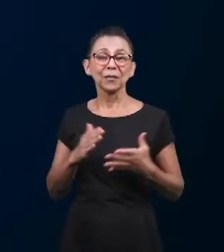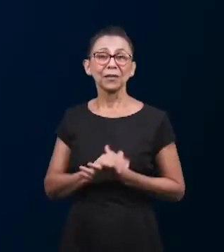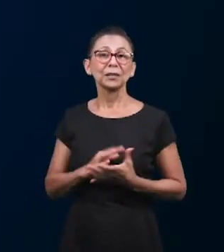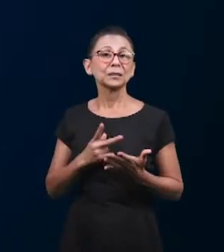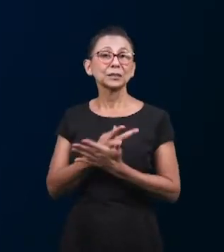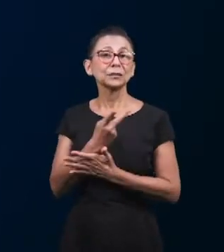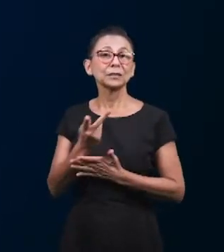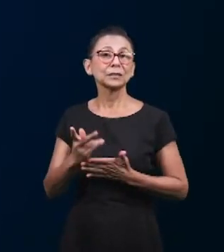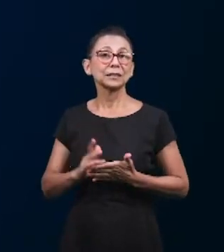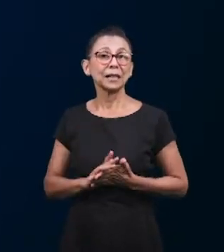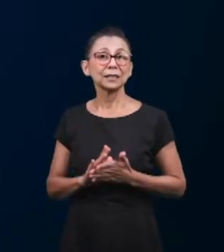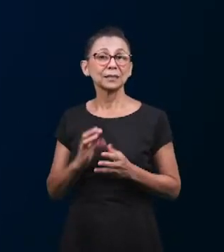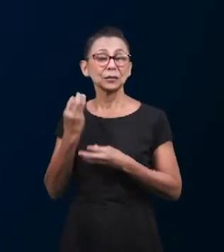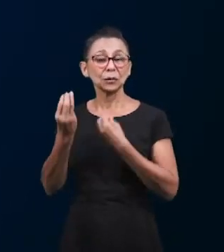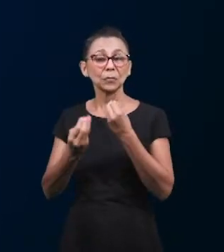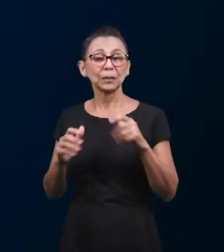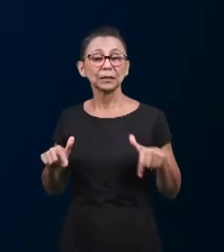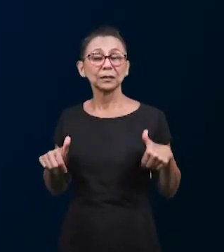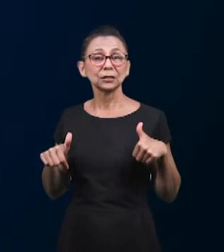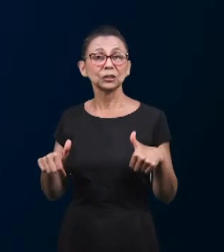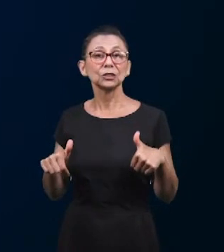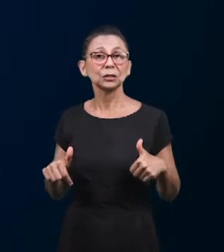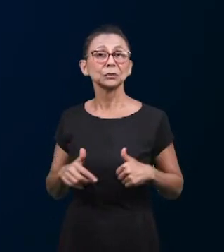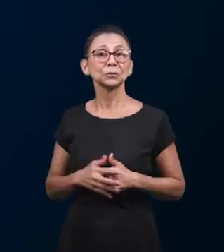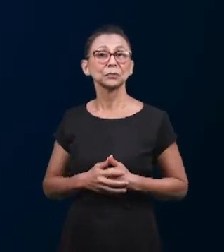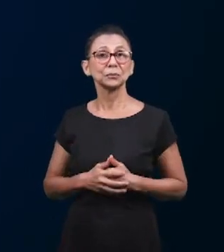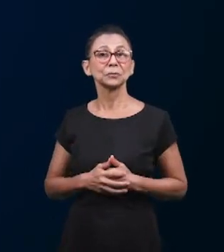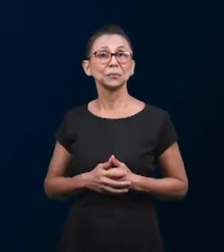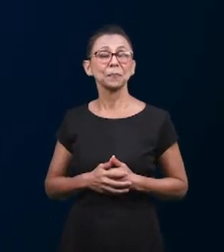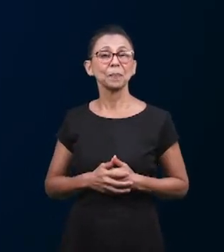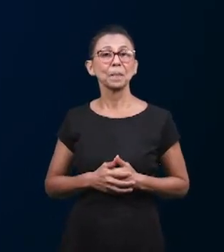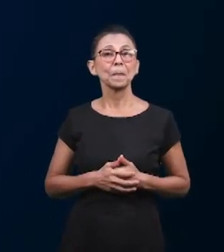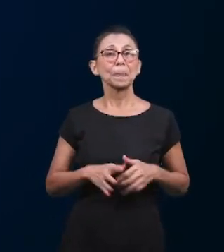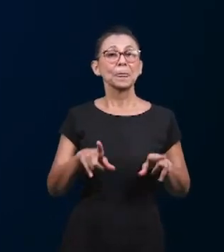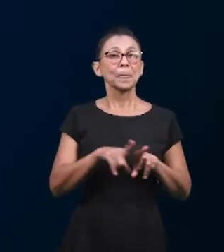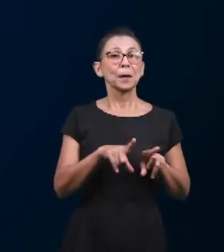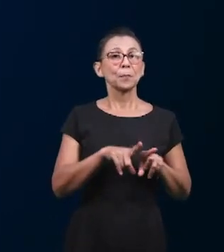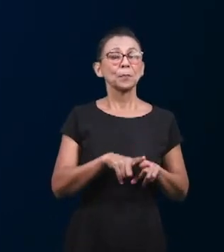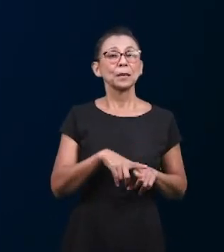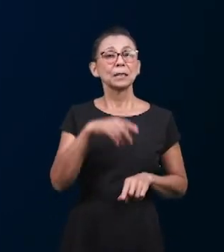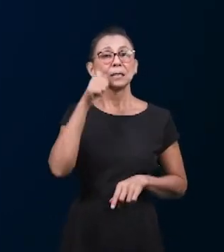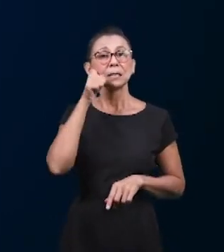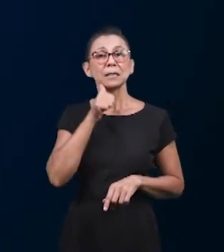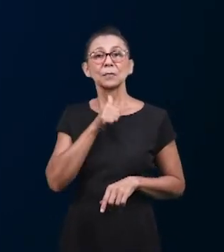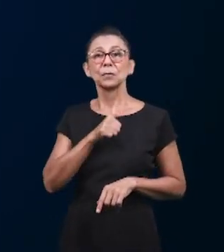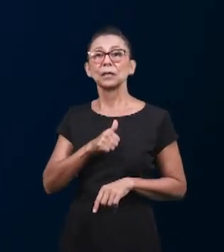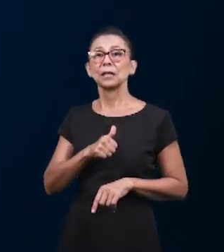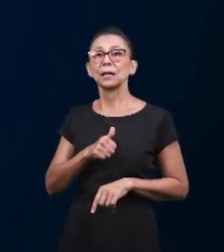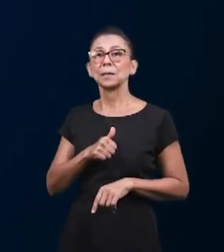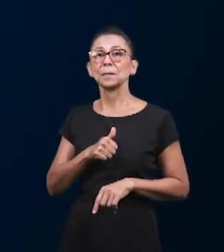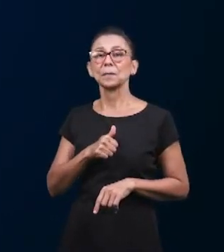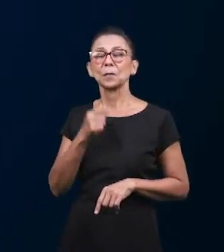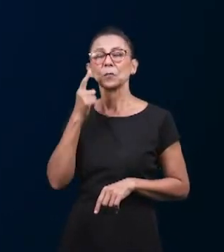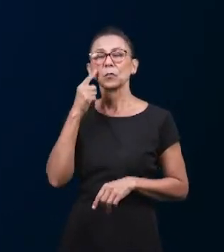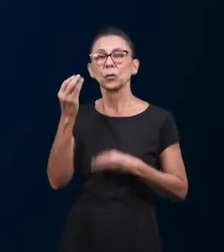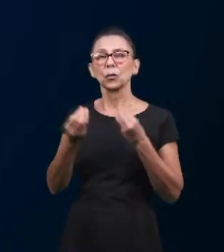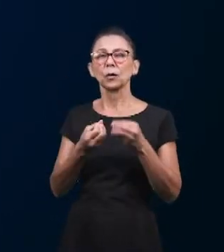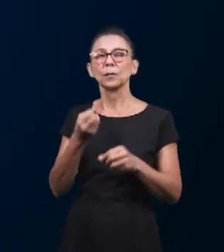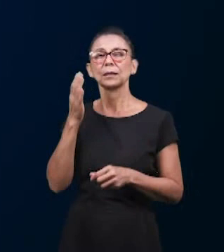pergunta, que fala assim, e o alcance do seu ministério, Ela diz assim no verso